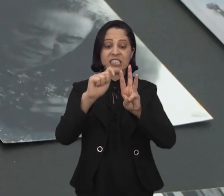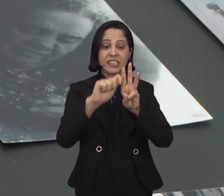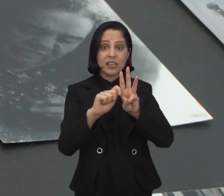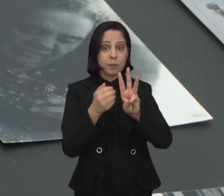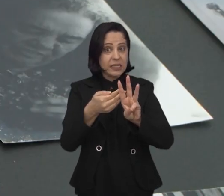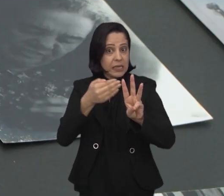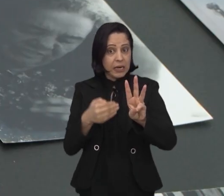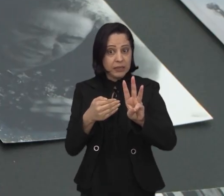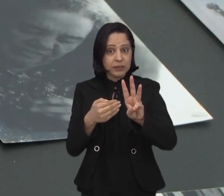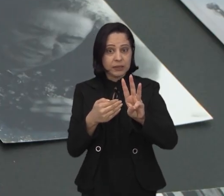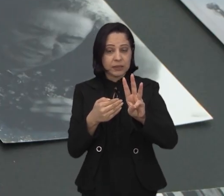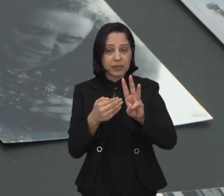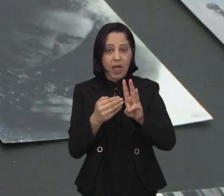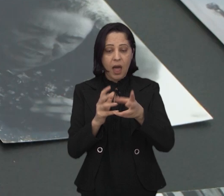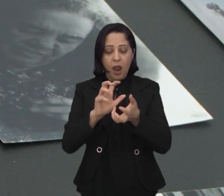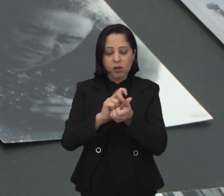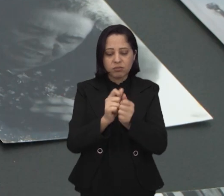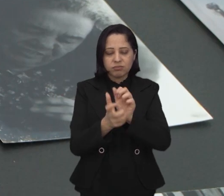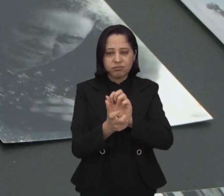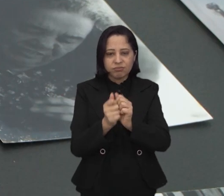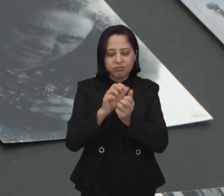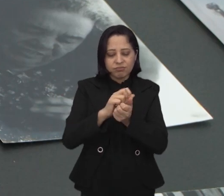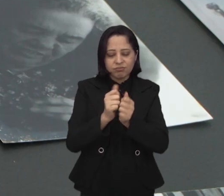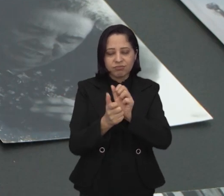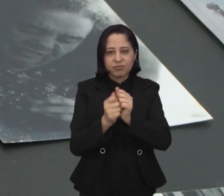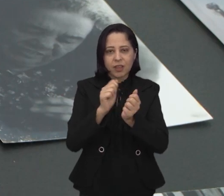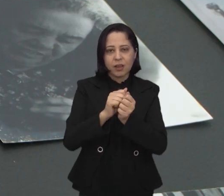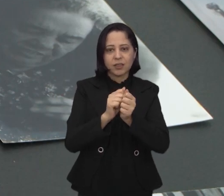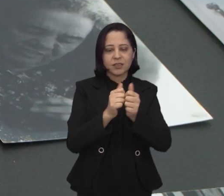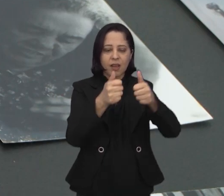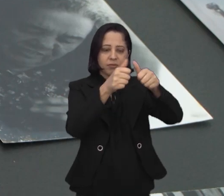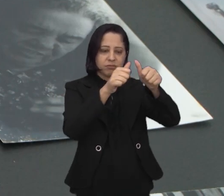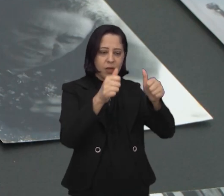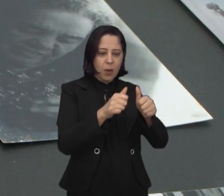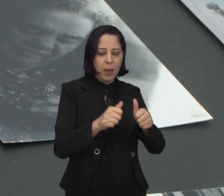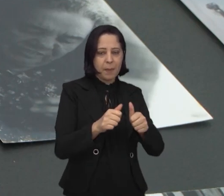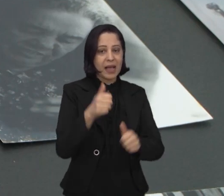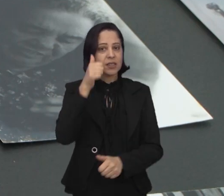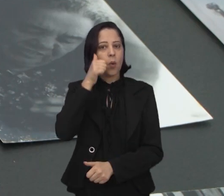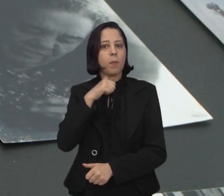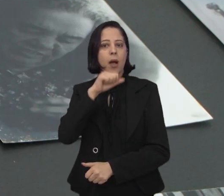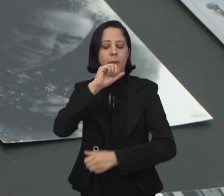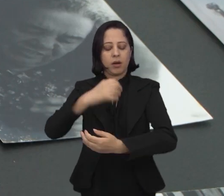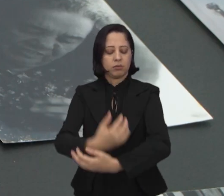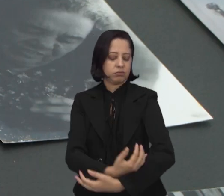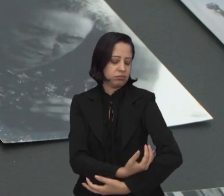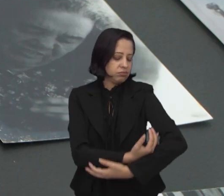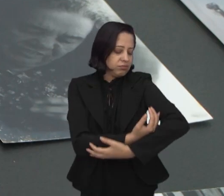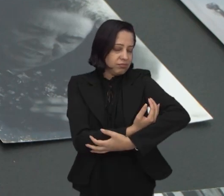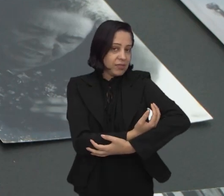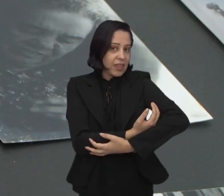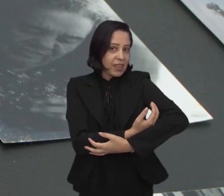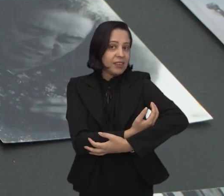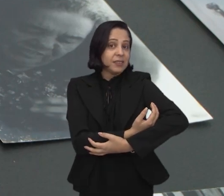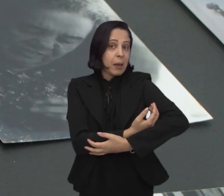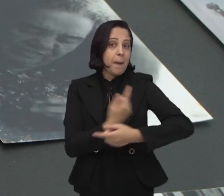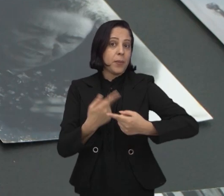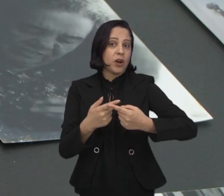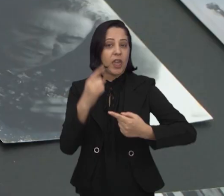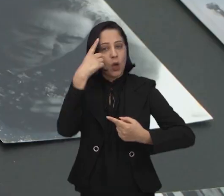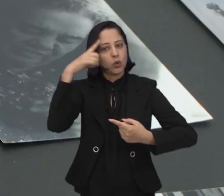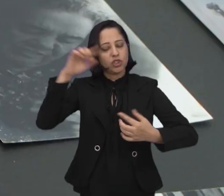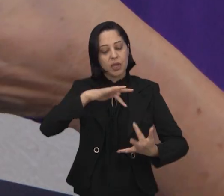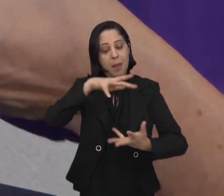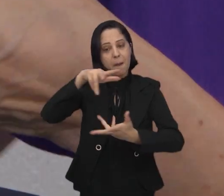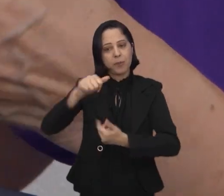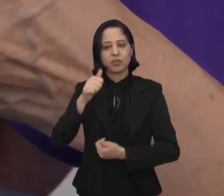meses antes, fez sua última peça, a figura de uma mãe com o filho no colo, por ocasião do Dia Internacional